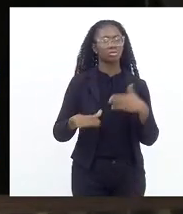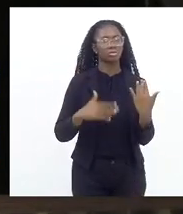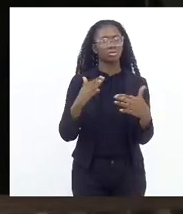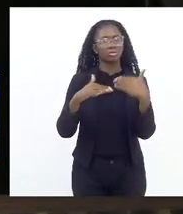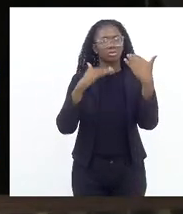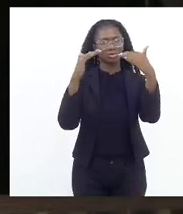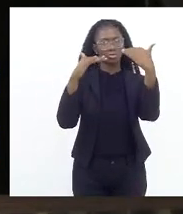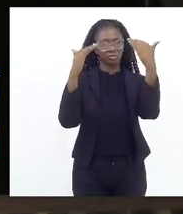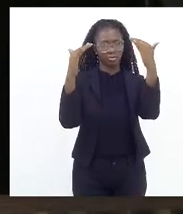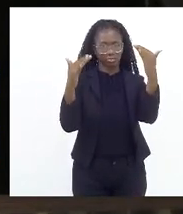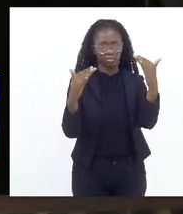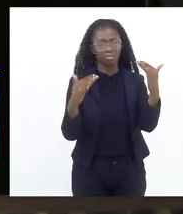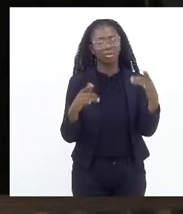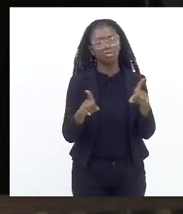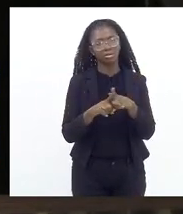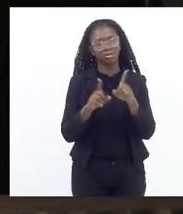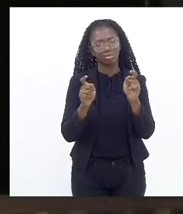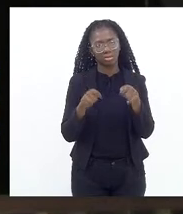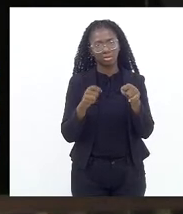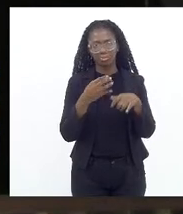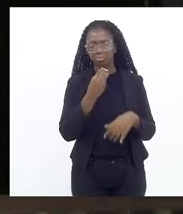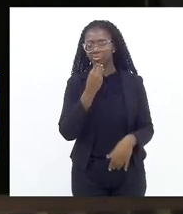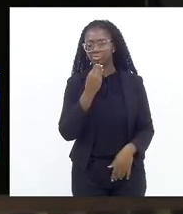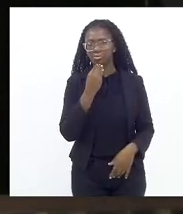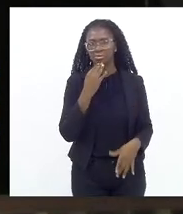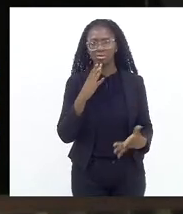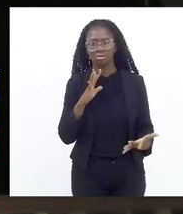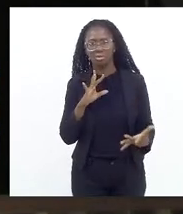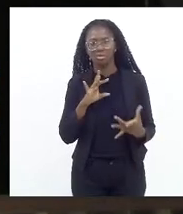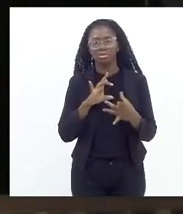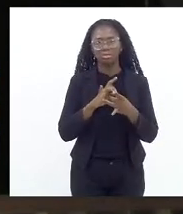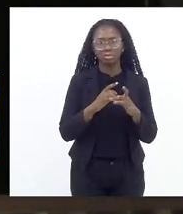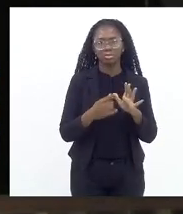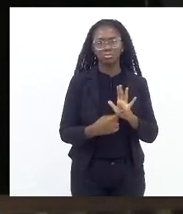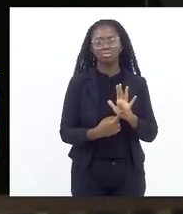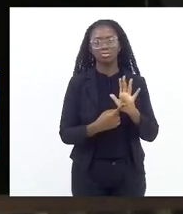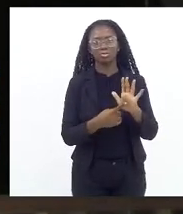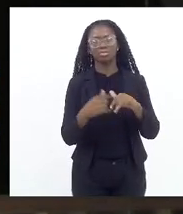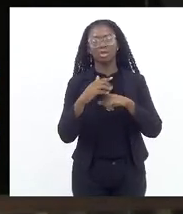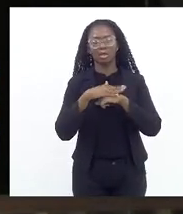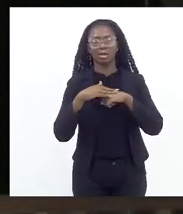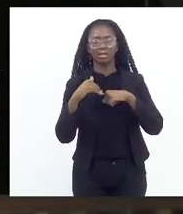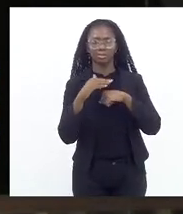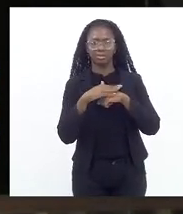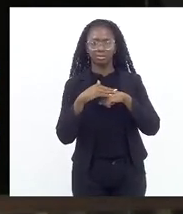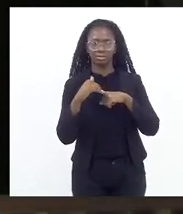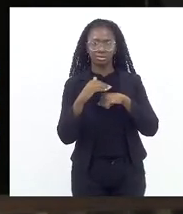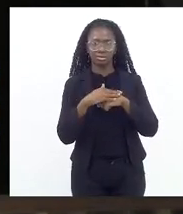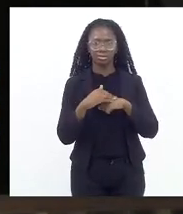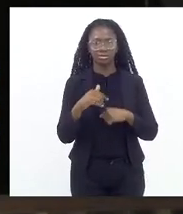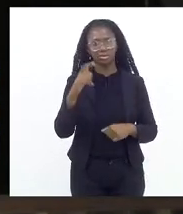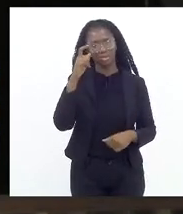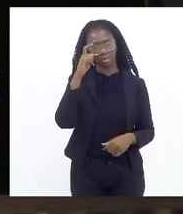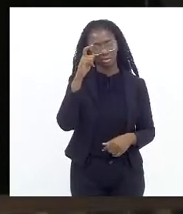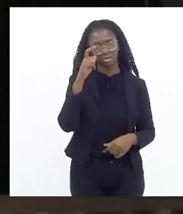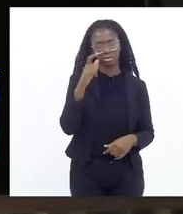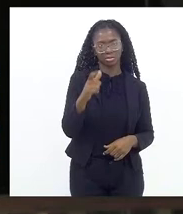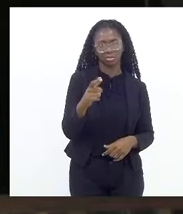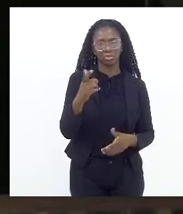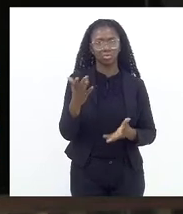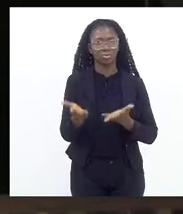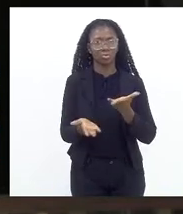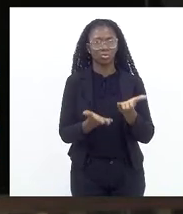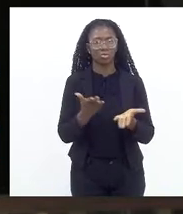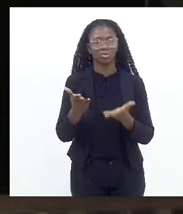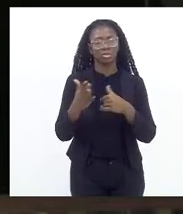desenvolvimento e podem ser oportunidade de criar vínculo e demonstrar afeto. A atenção, o